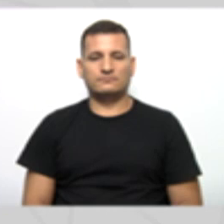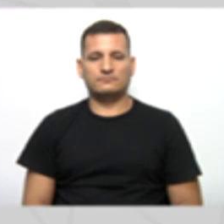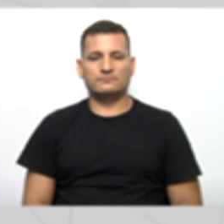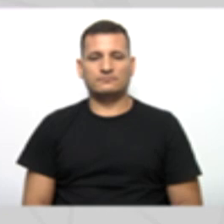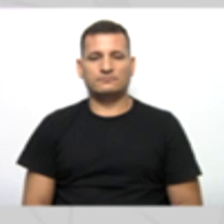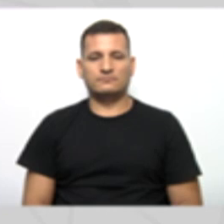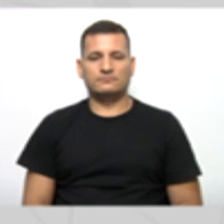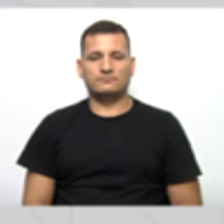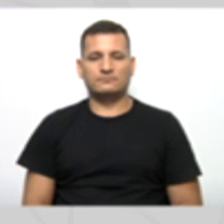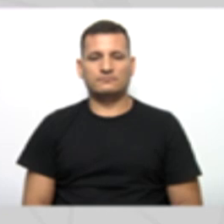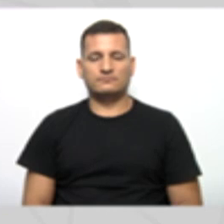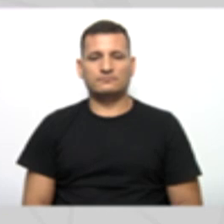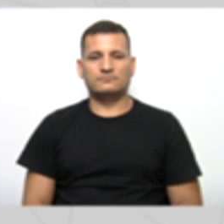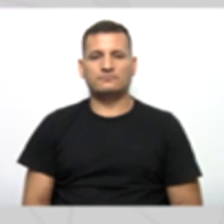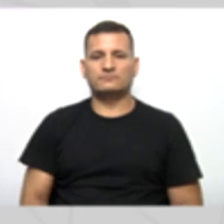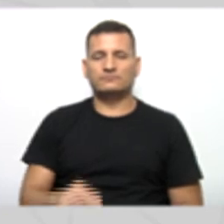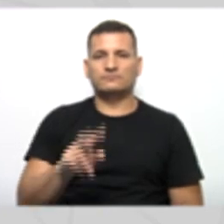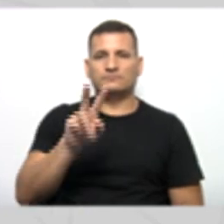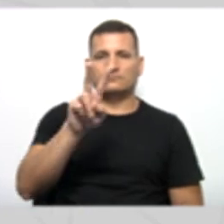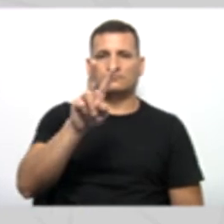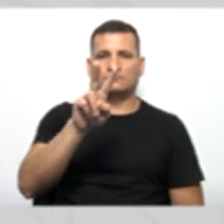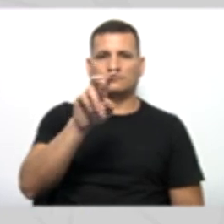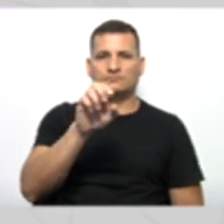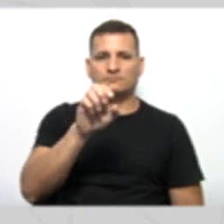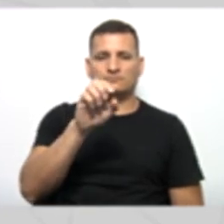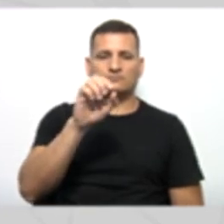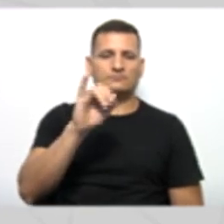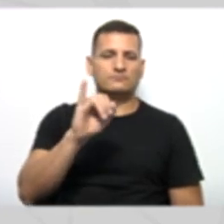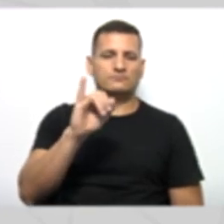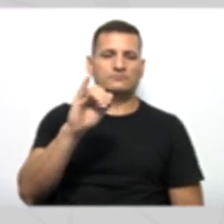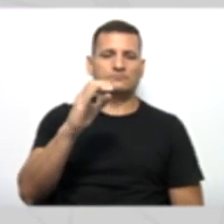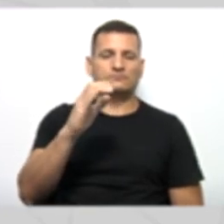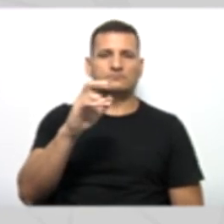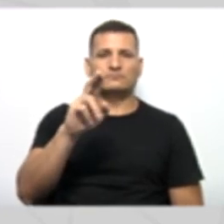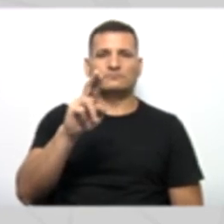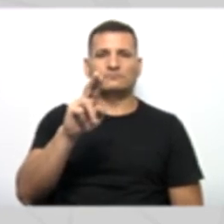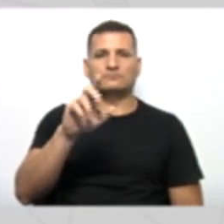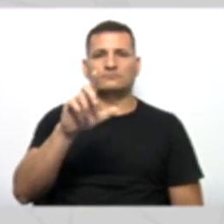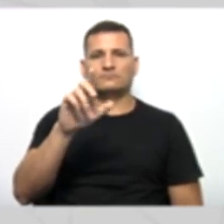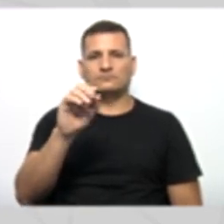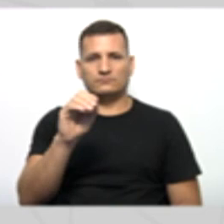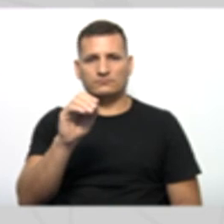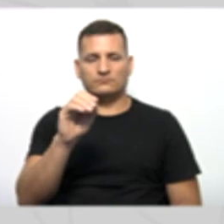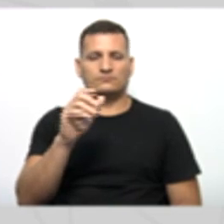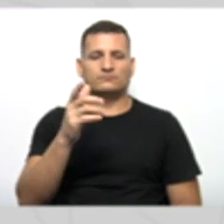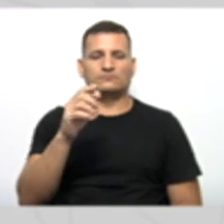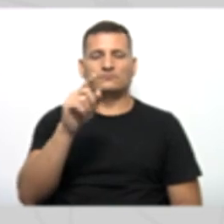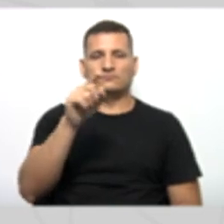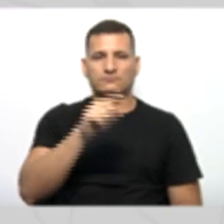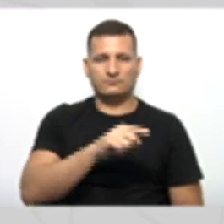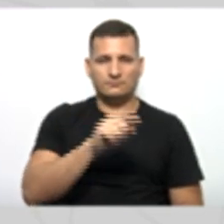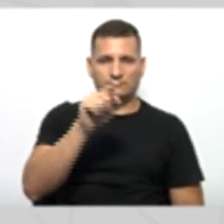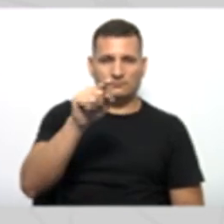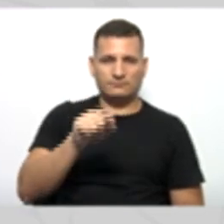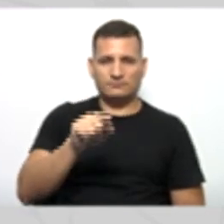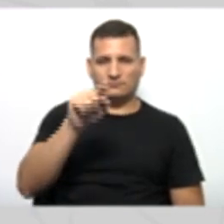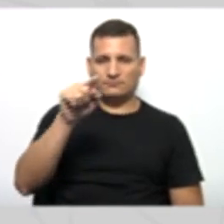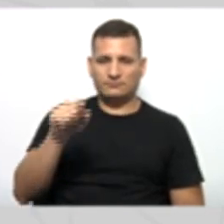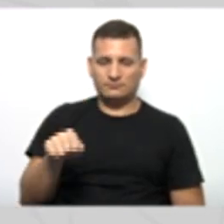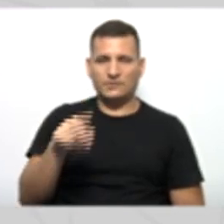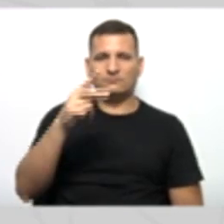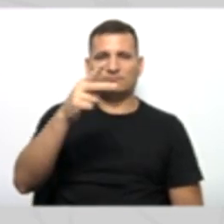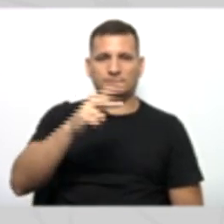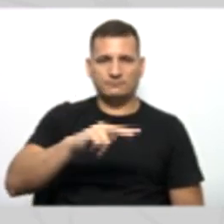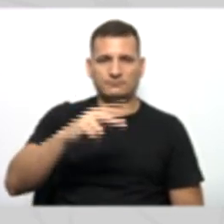cara vai falar, pô, isso daí é uma generalização. Tem gente que erra isso aí em prova de concurso, por incrível que pareça, erra,